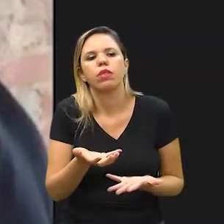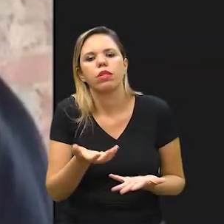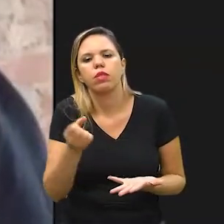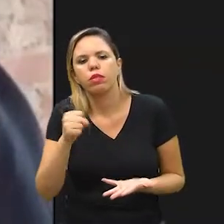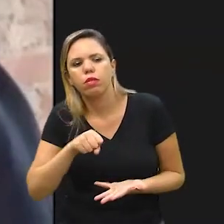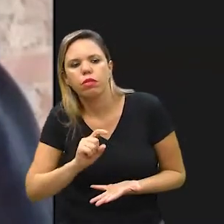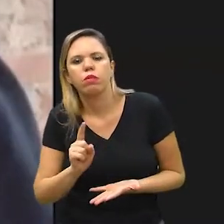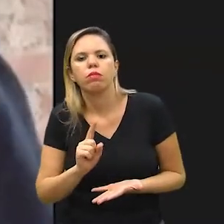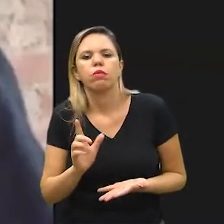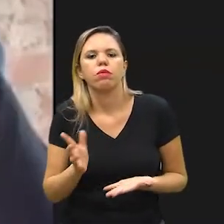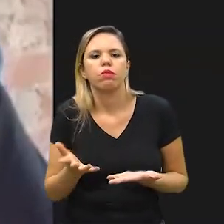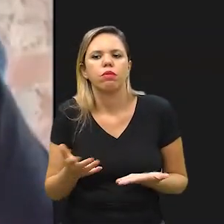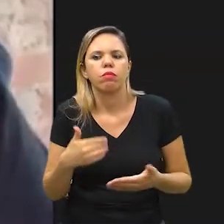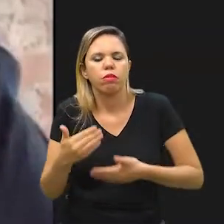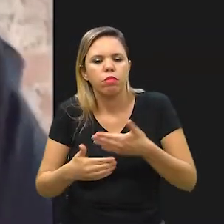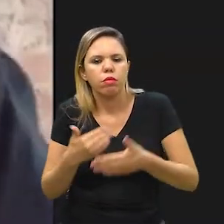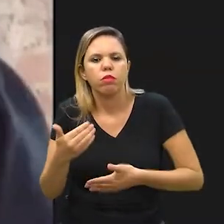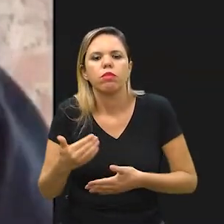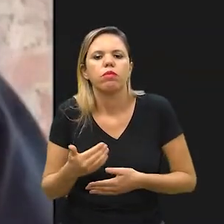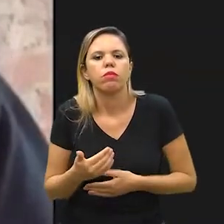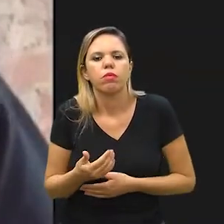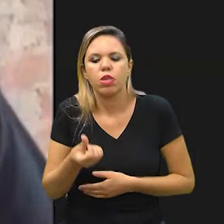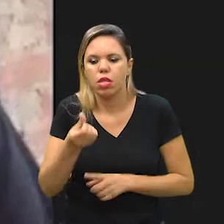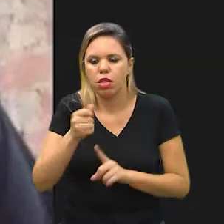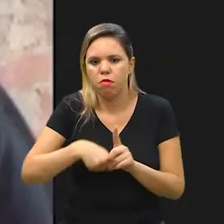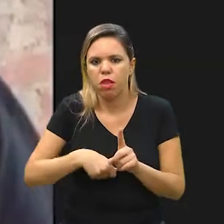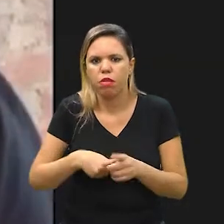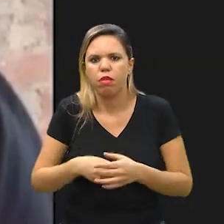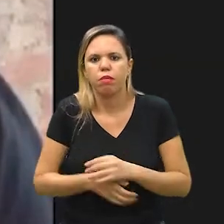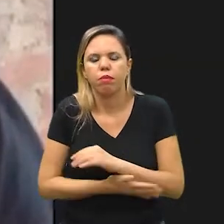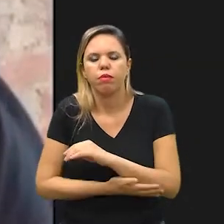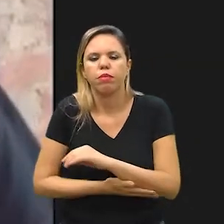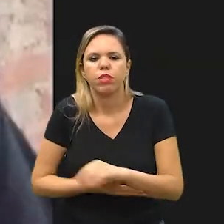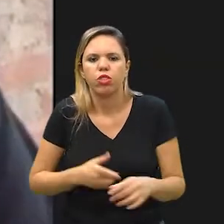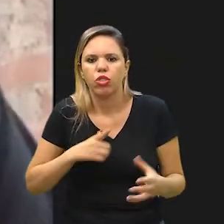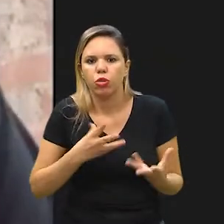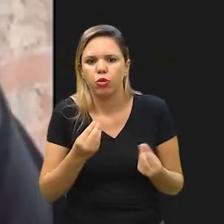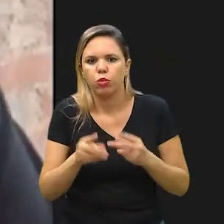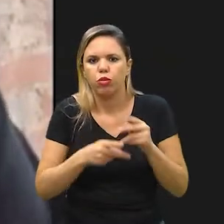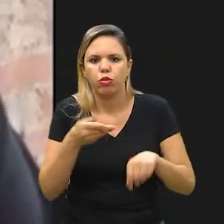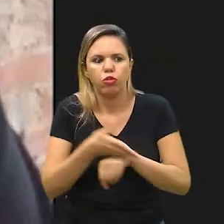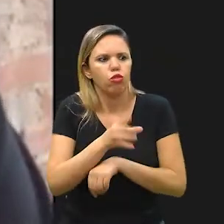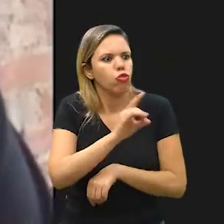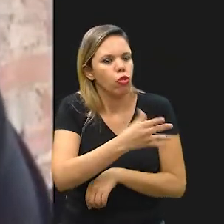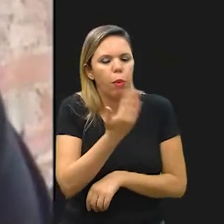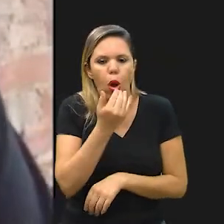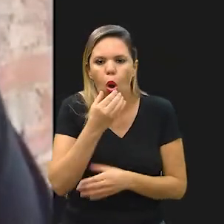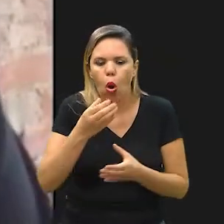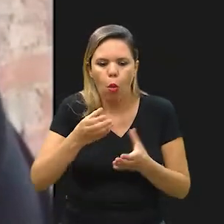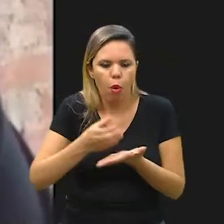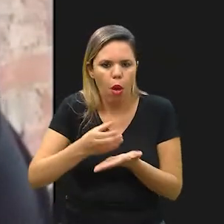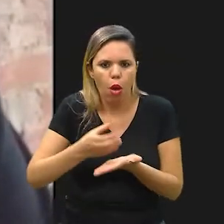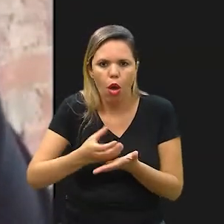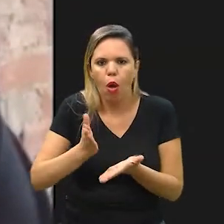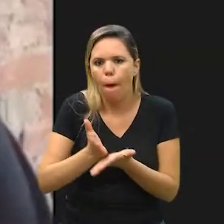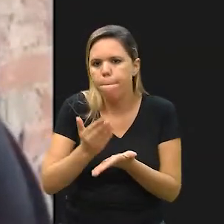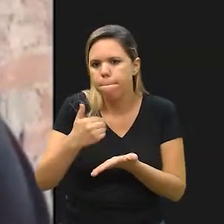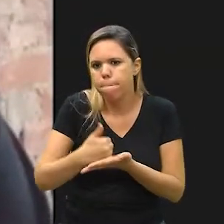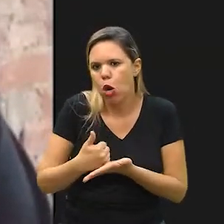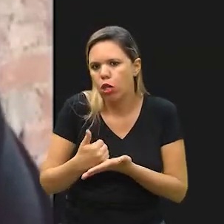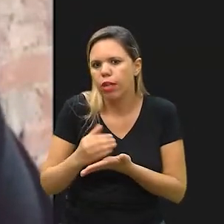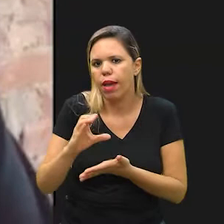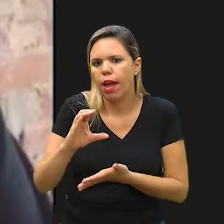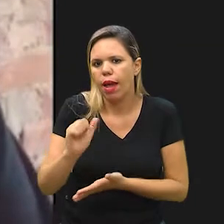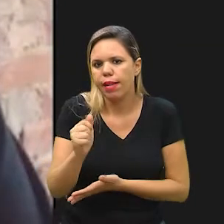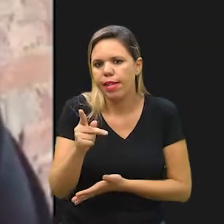queriam. E assim, em questão de 6 meses, tinha muita gente que ia lá só para comer o cheesecake. Na semana era